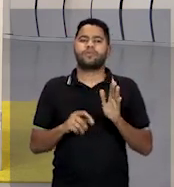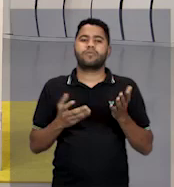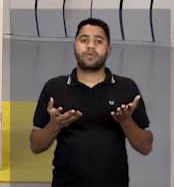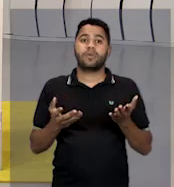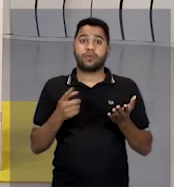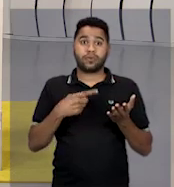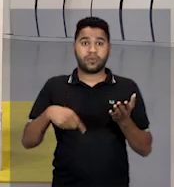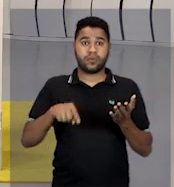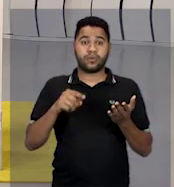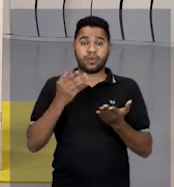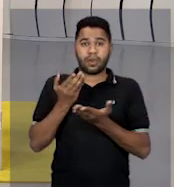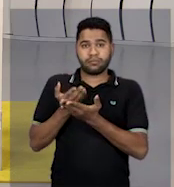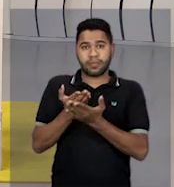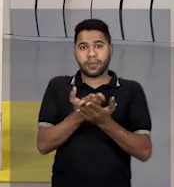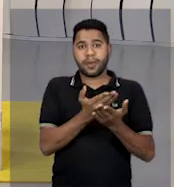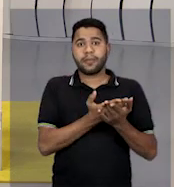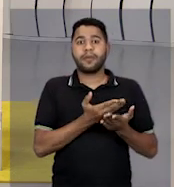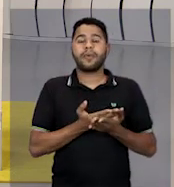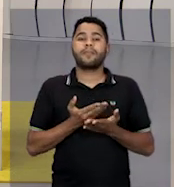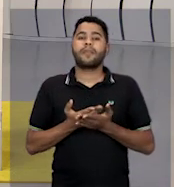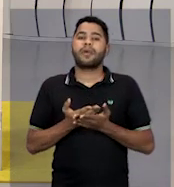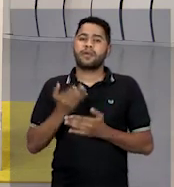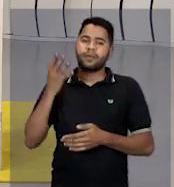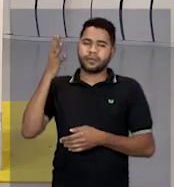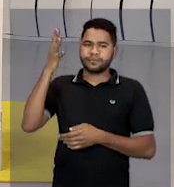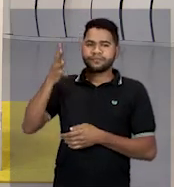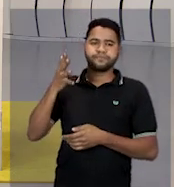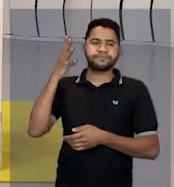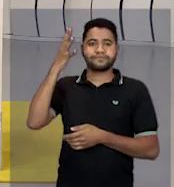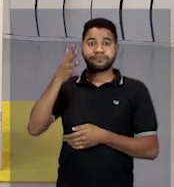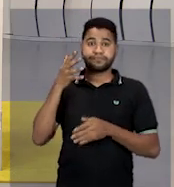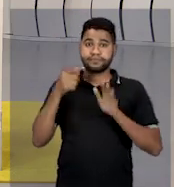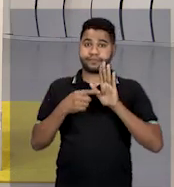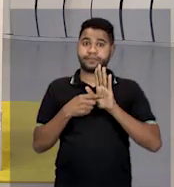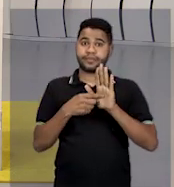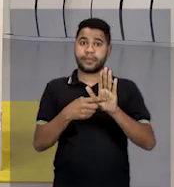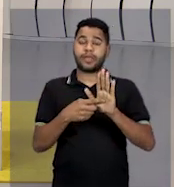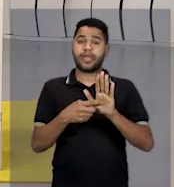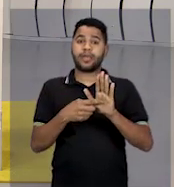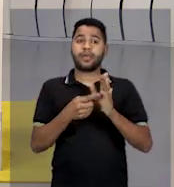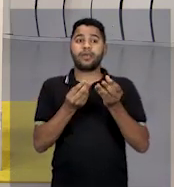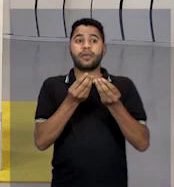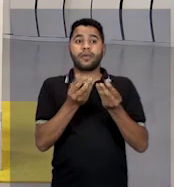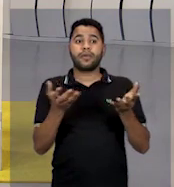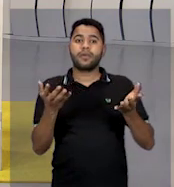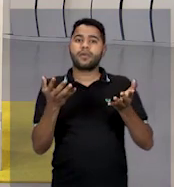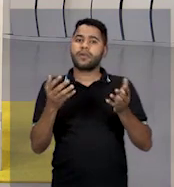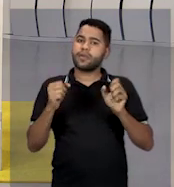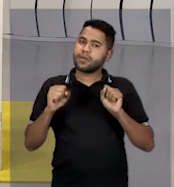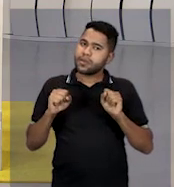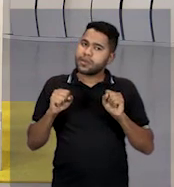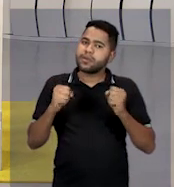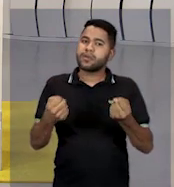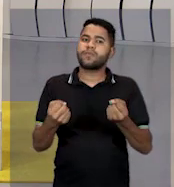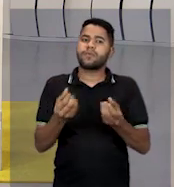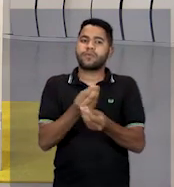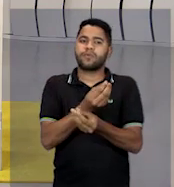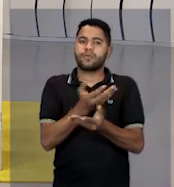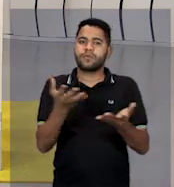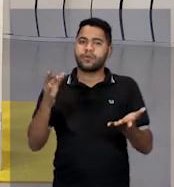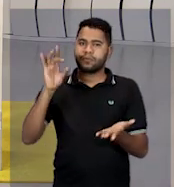Como nós vimos na aula, ali o depoimento, quando ele aparece, ele vem para reforçar, para trazer